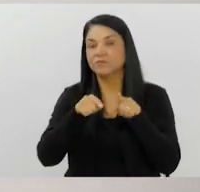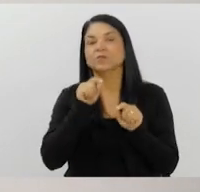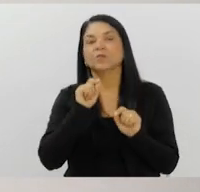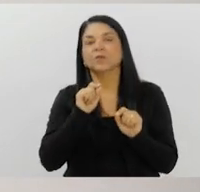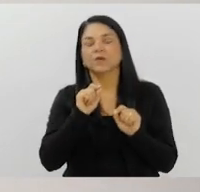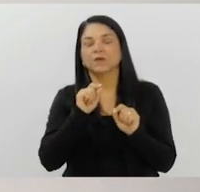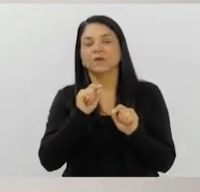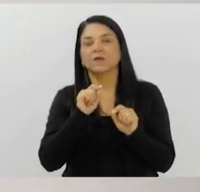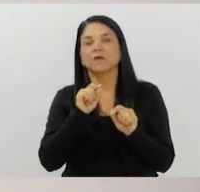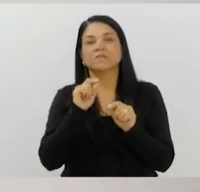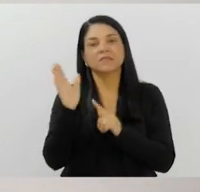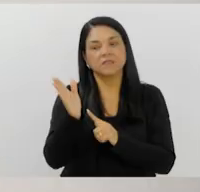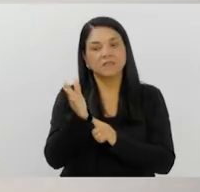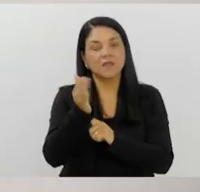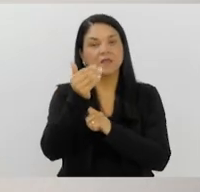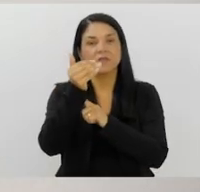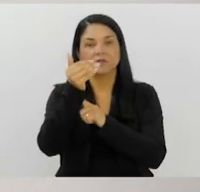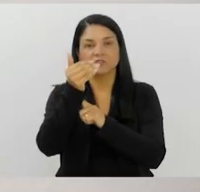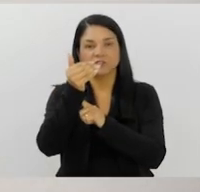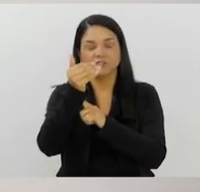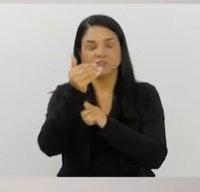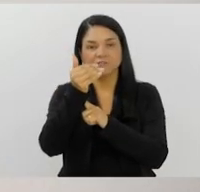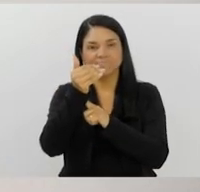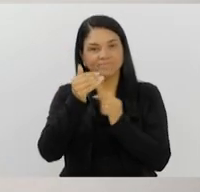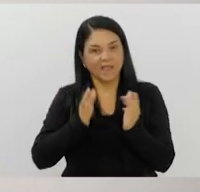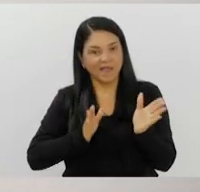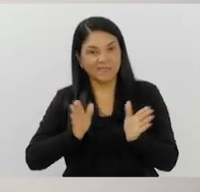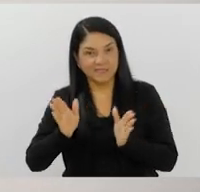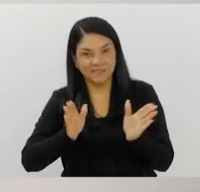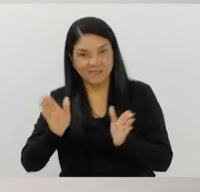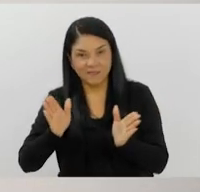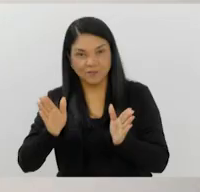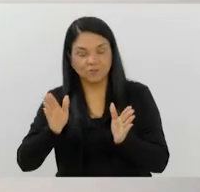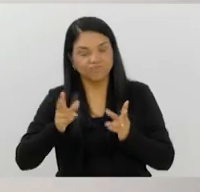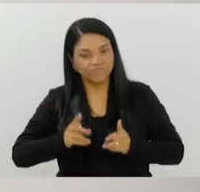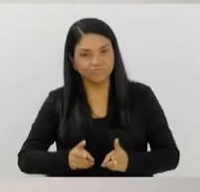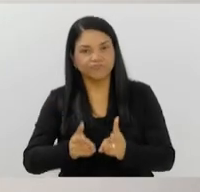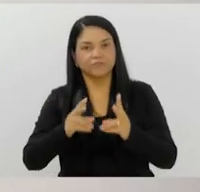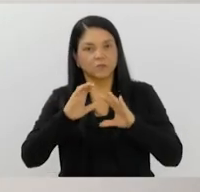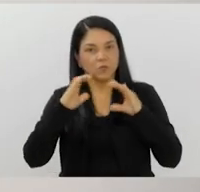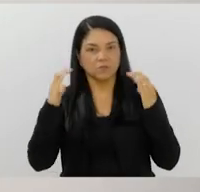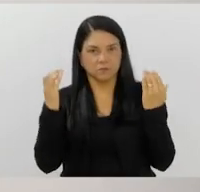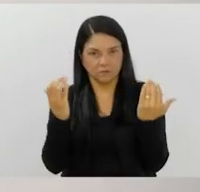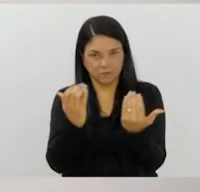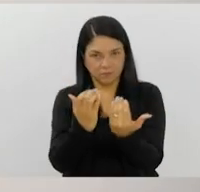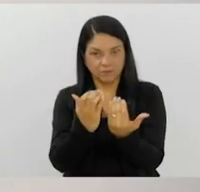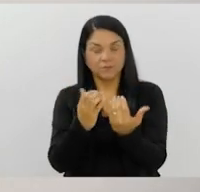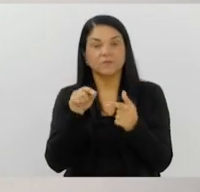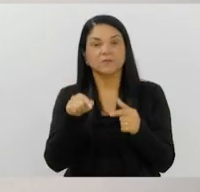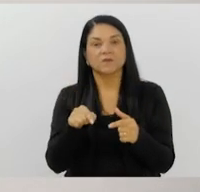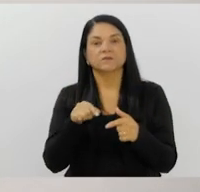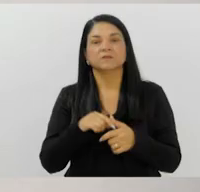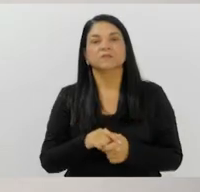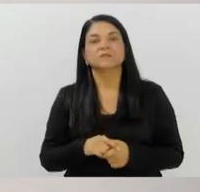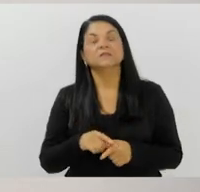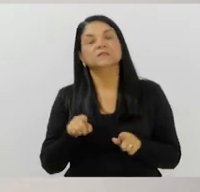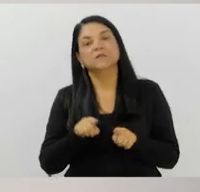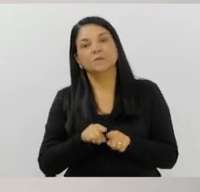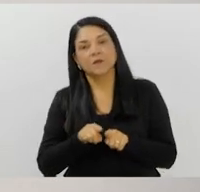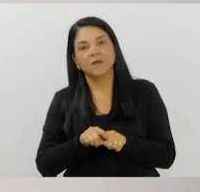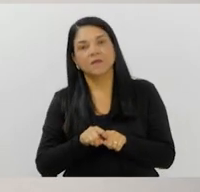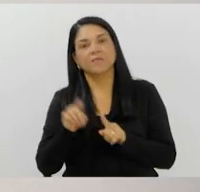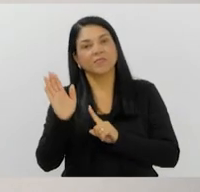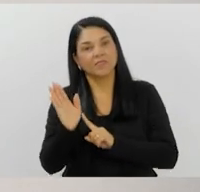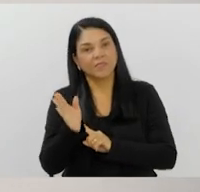dessa tecnologia para acesso e permanência nos estádios eh e as